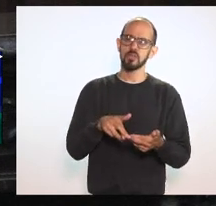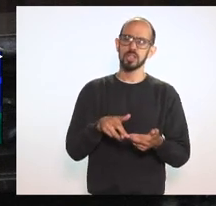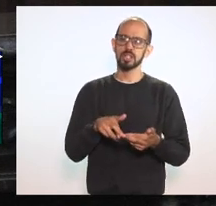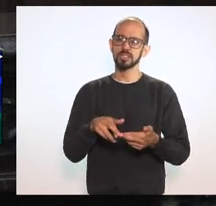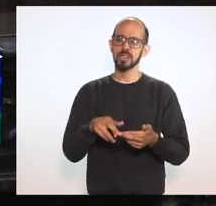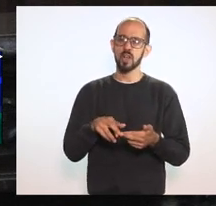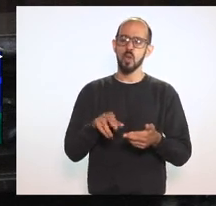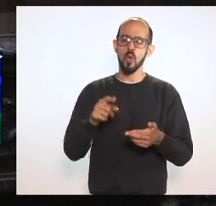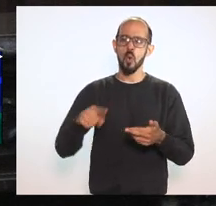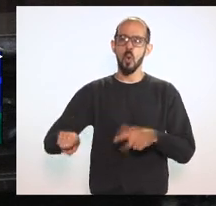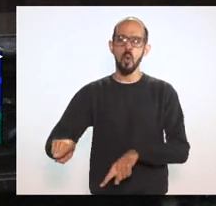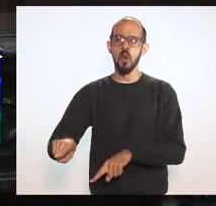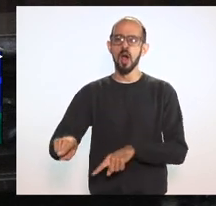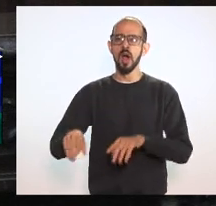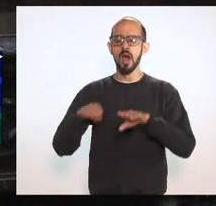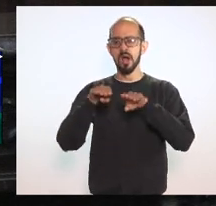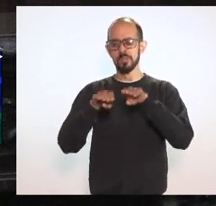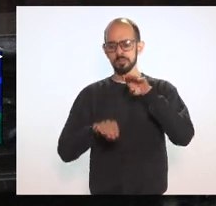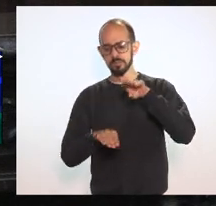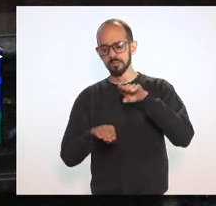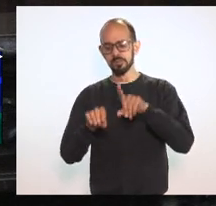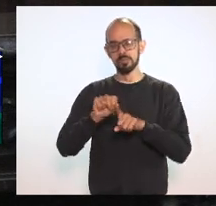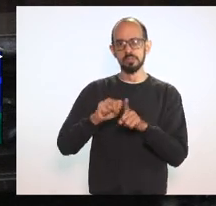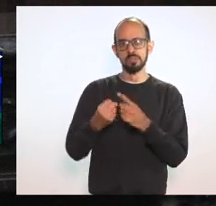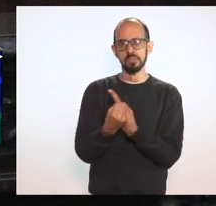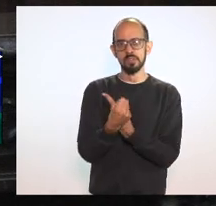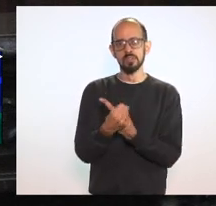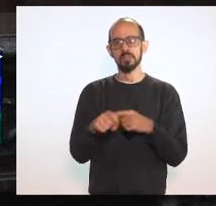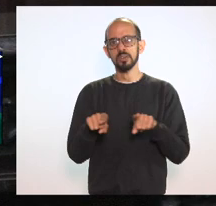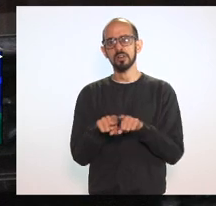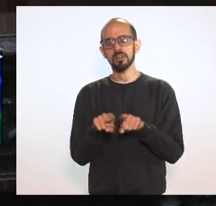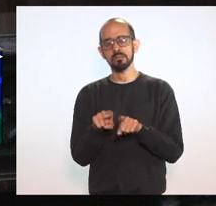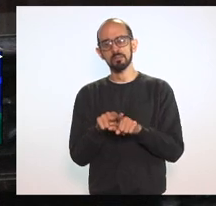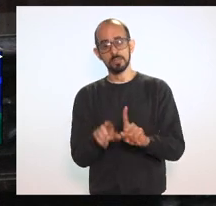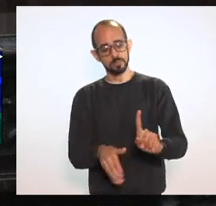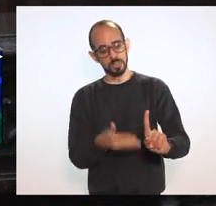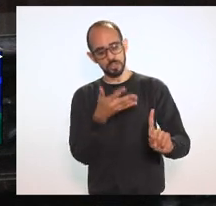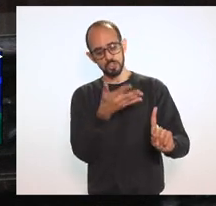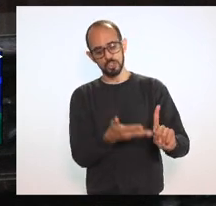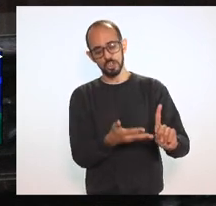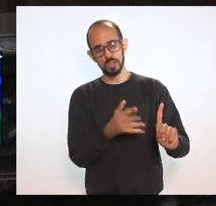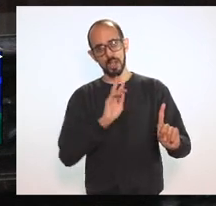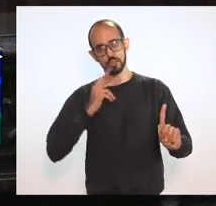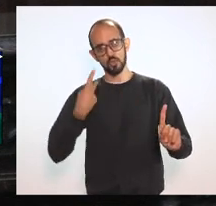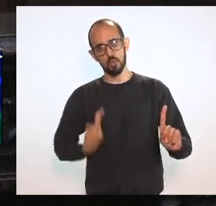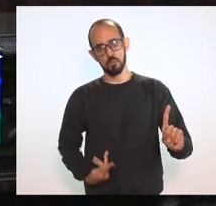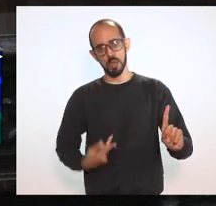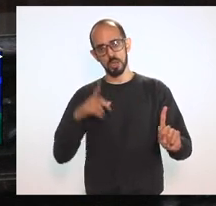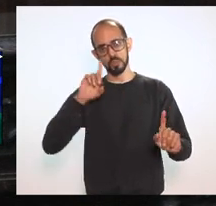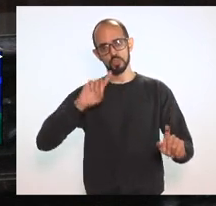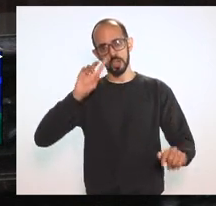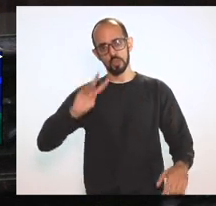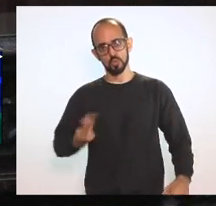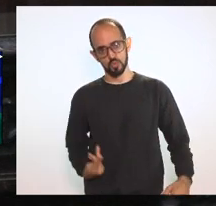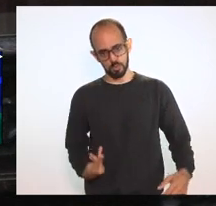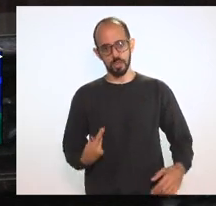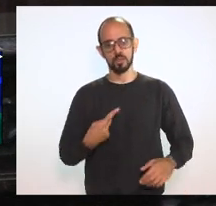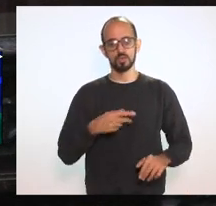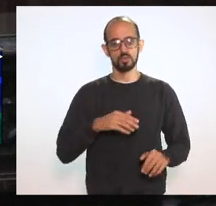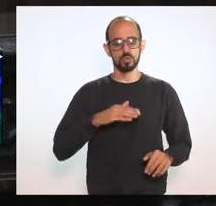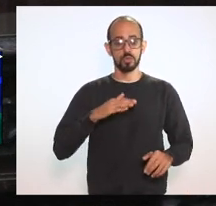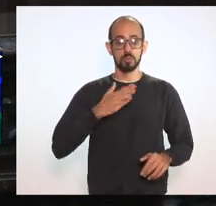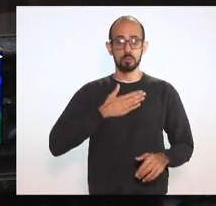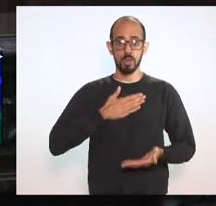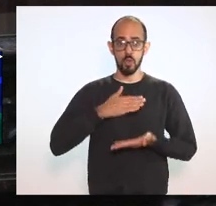que se referenciam na nossa luta pela dignidade humana pelos Direitos Humanos então lá no meu gabinete